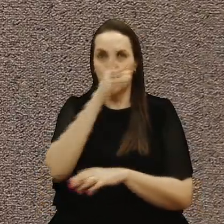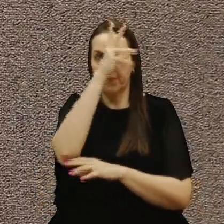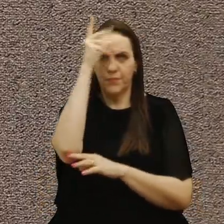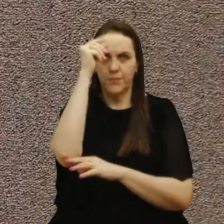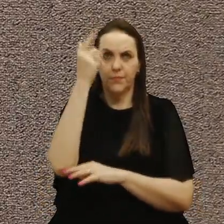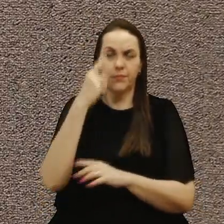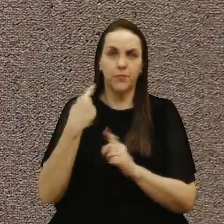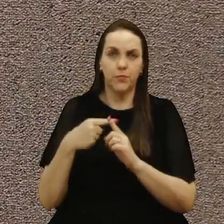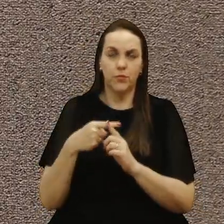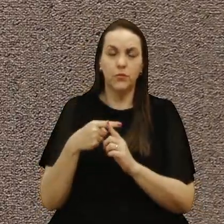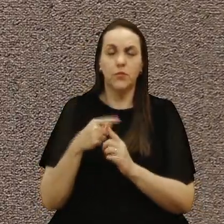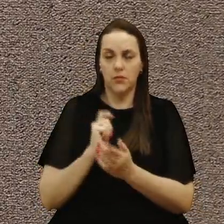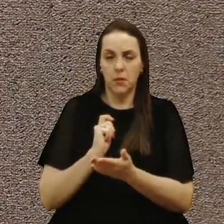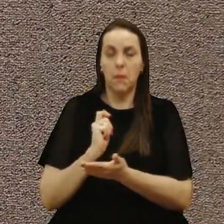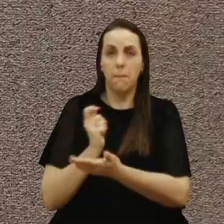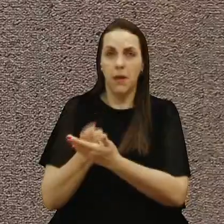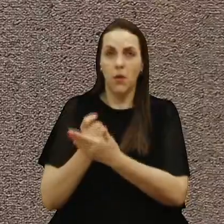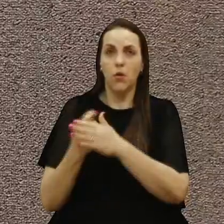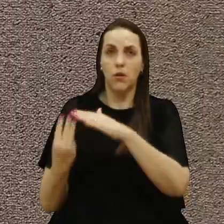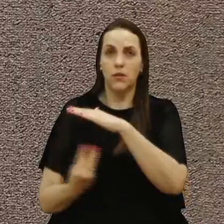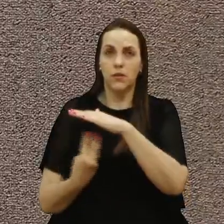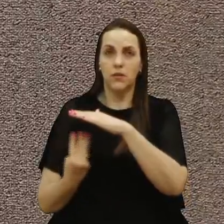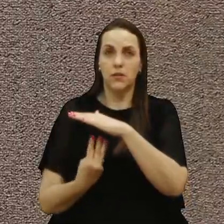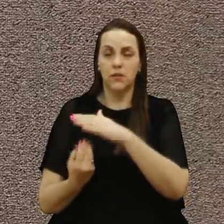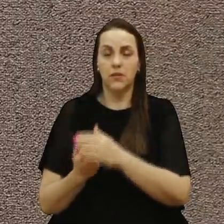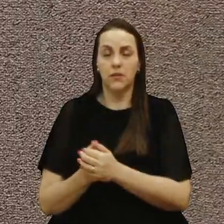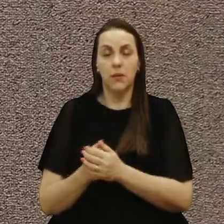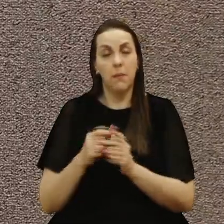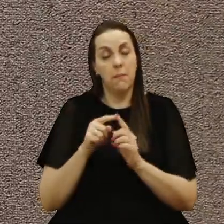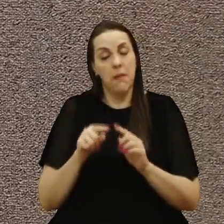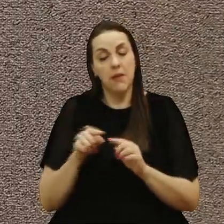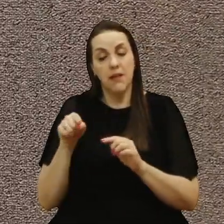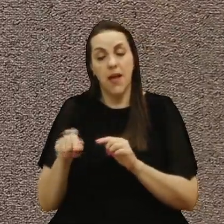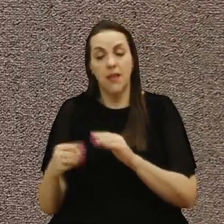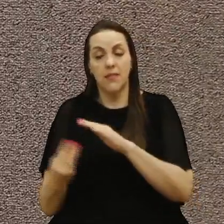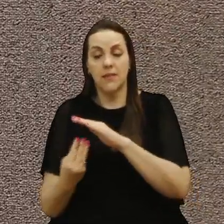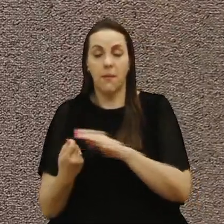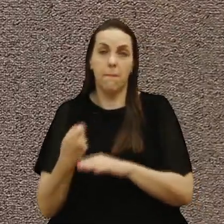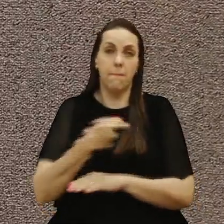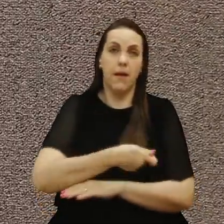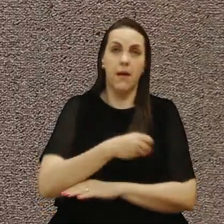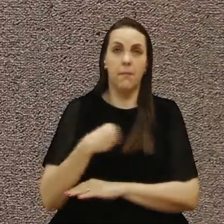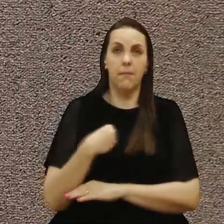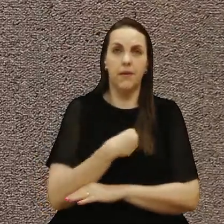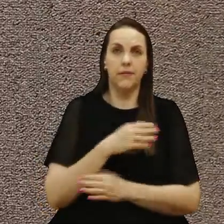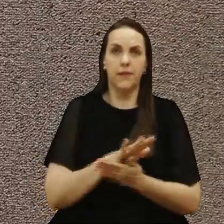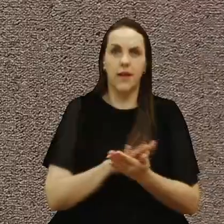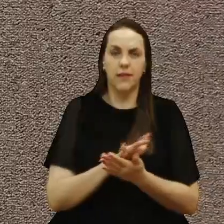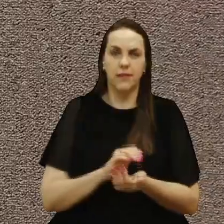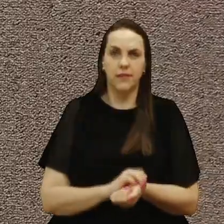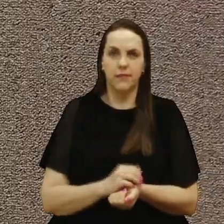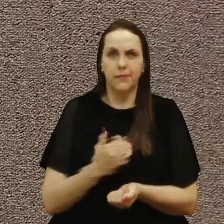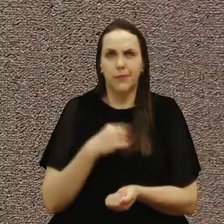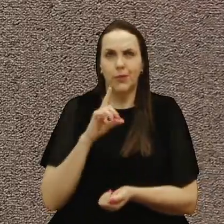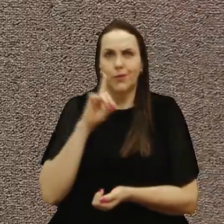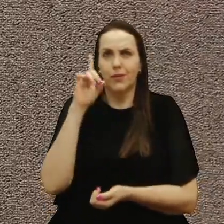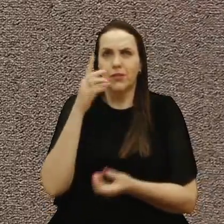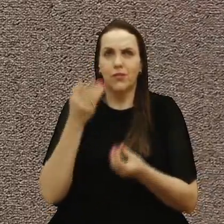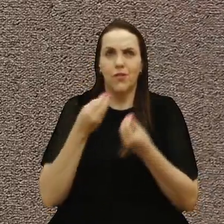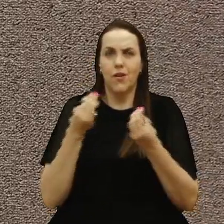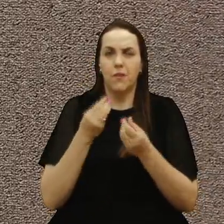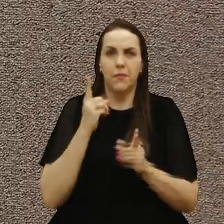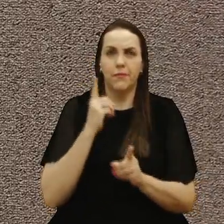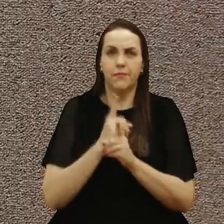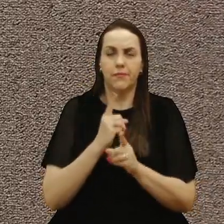executivo pagou a terceirizada, mas a terceirizada é que não está pagando. Meu Deus do céu, será que a gente não tem como encontrar uma